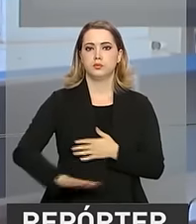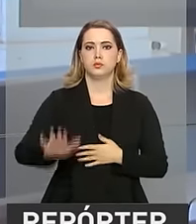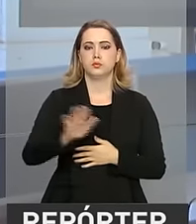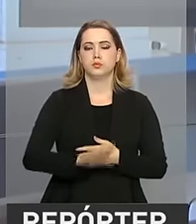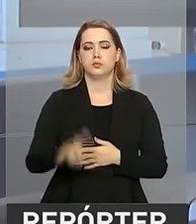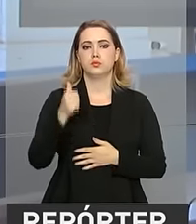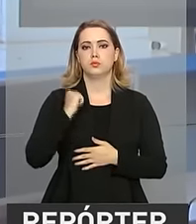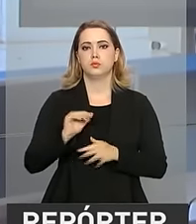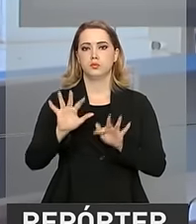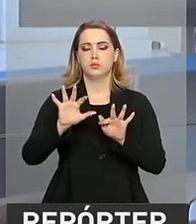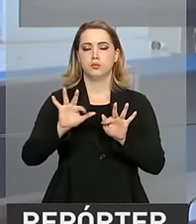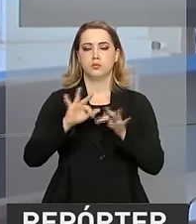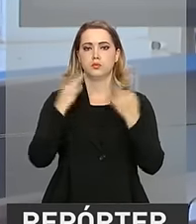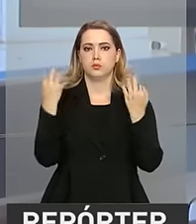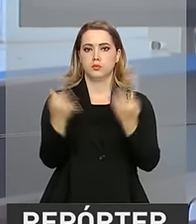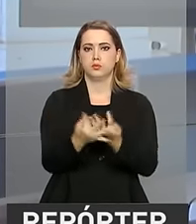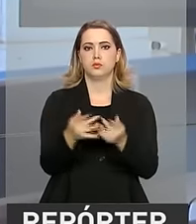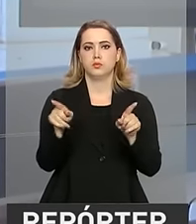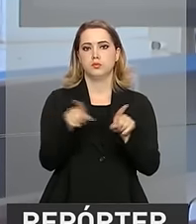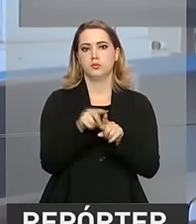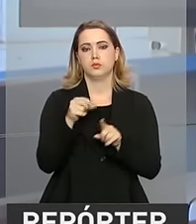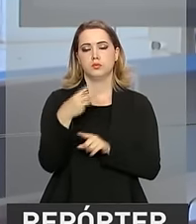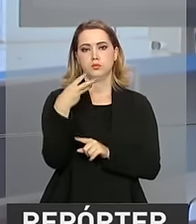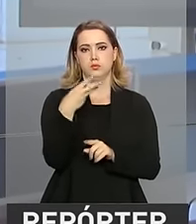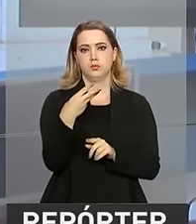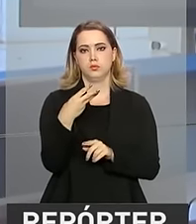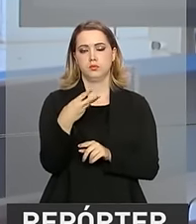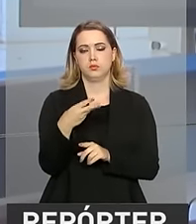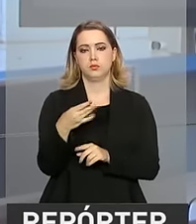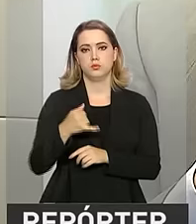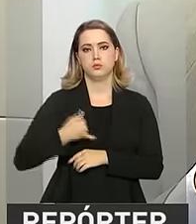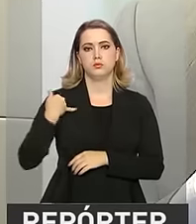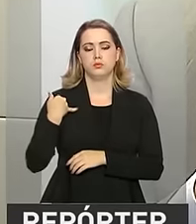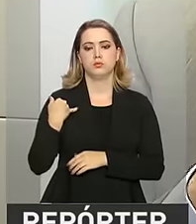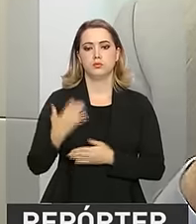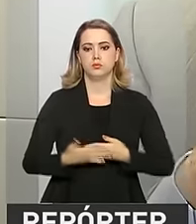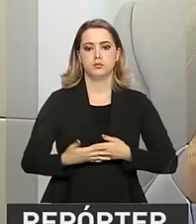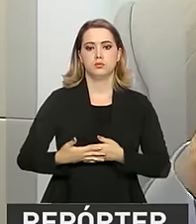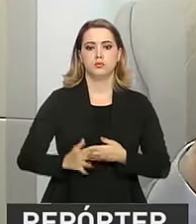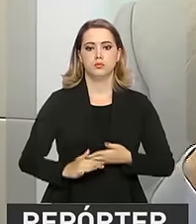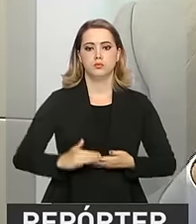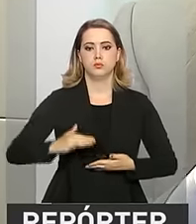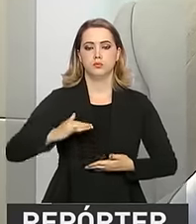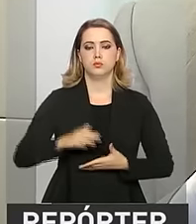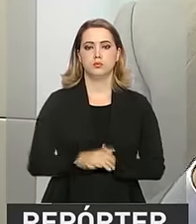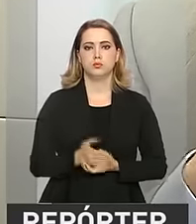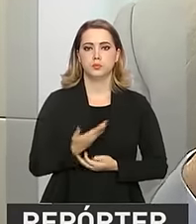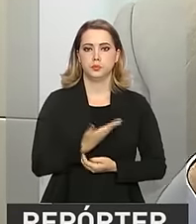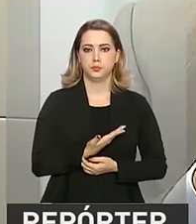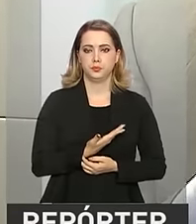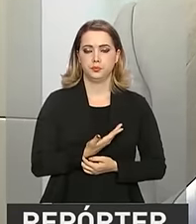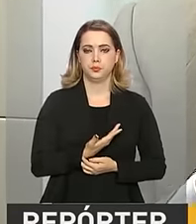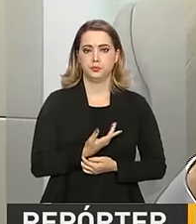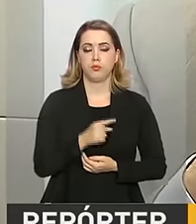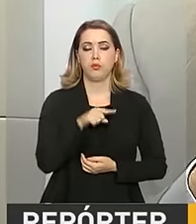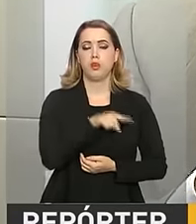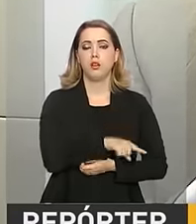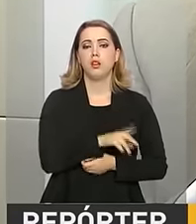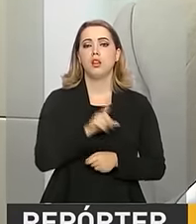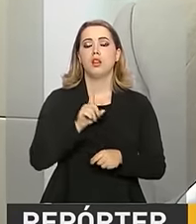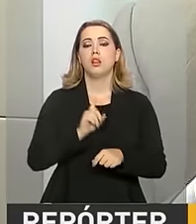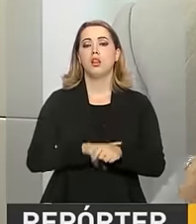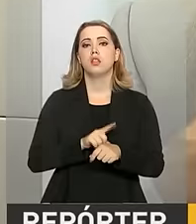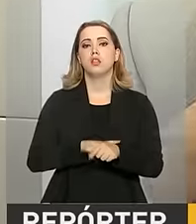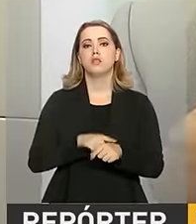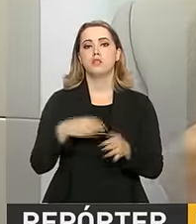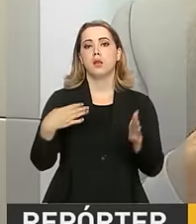Bolsa Família na faixa etária até os 3 anos de idade nesse período se a criança for bem cuidada bem